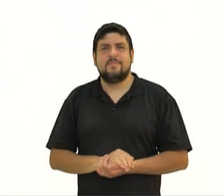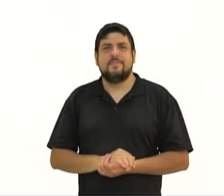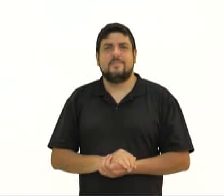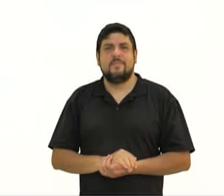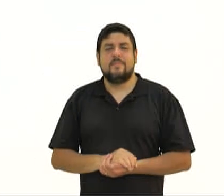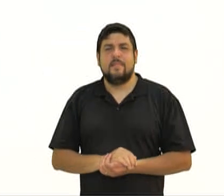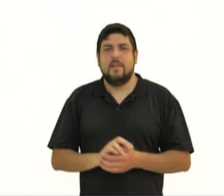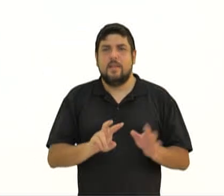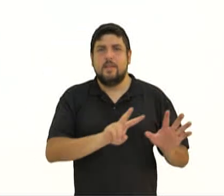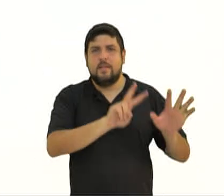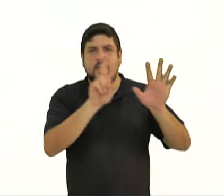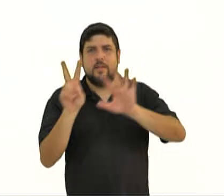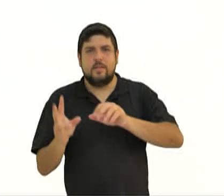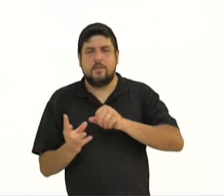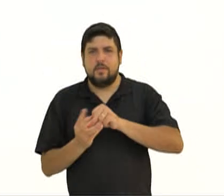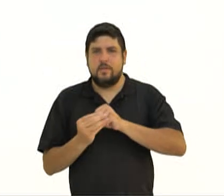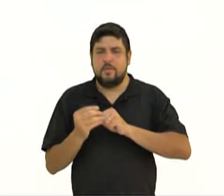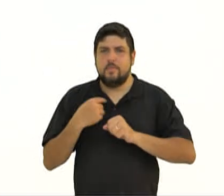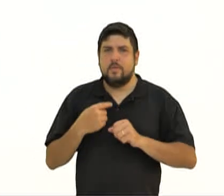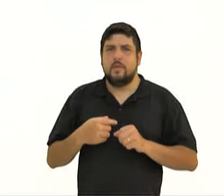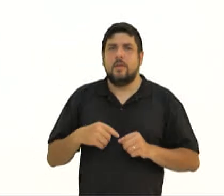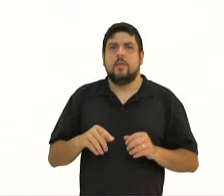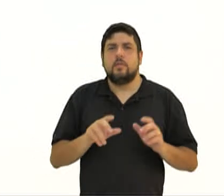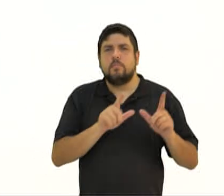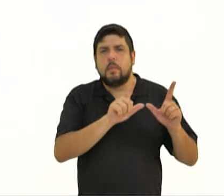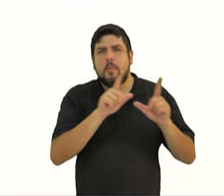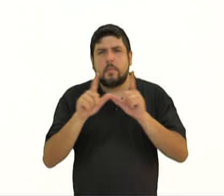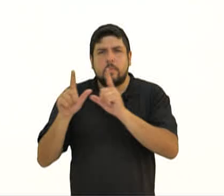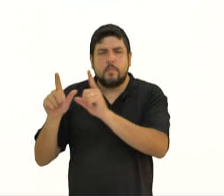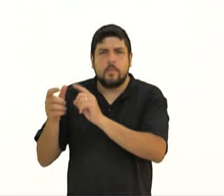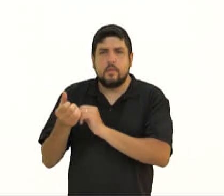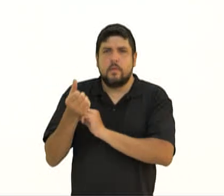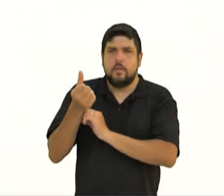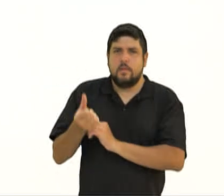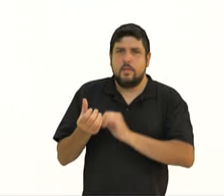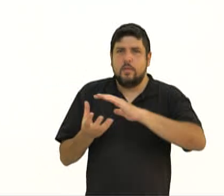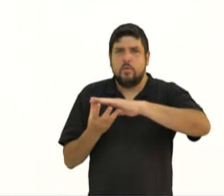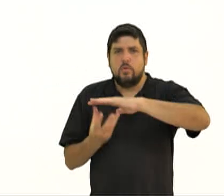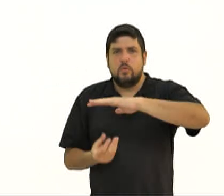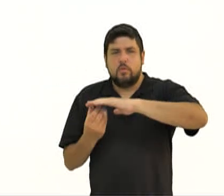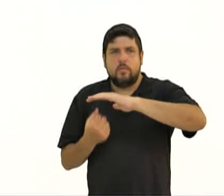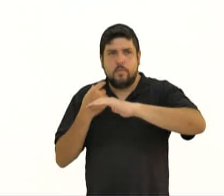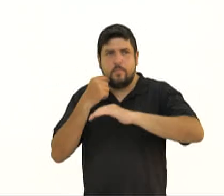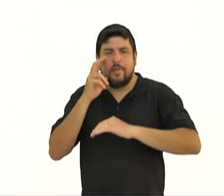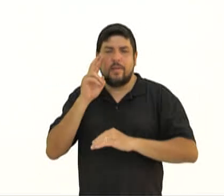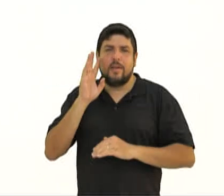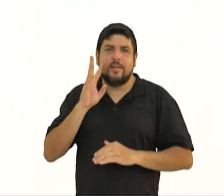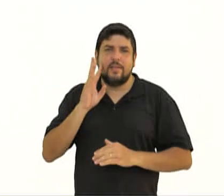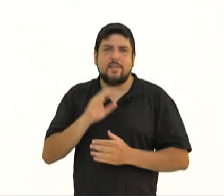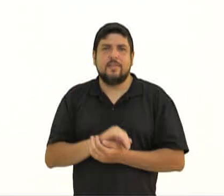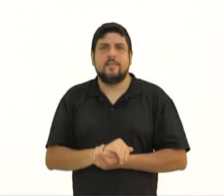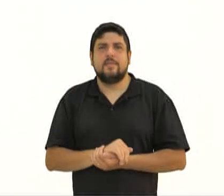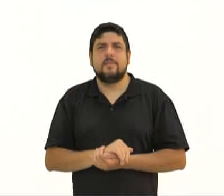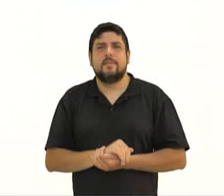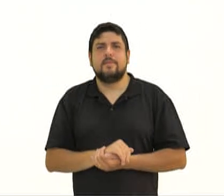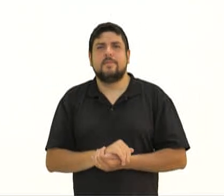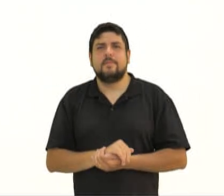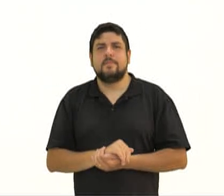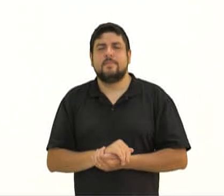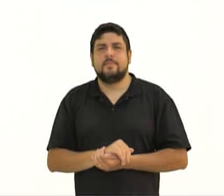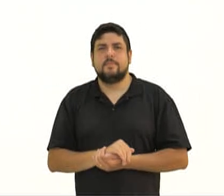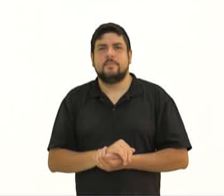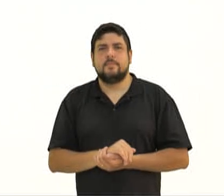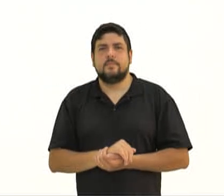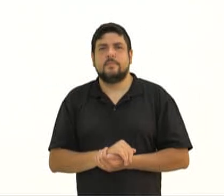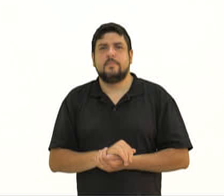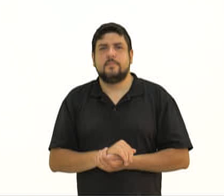Conhecimento. Mais 6 filtros de amiguinhos ao longo do Paraná. Olha que legal. Será que o teu está aqui hoje? Bom,